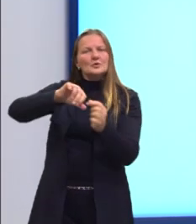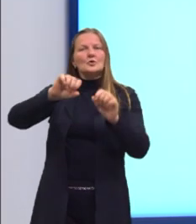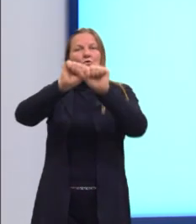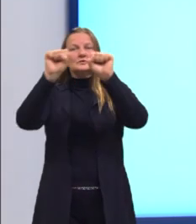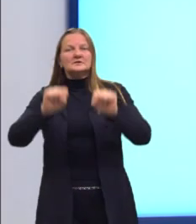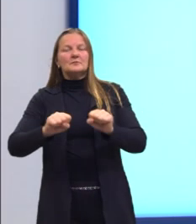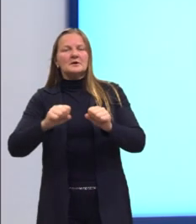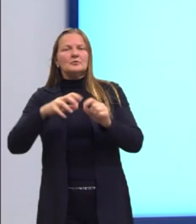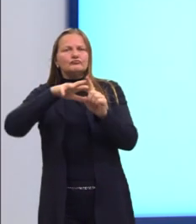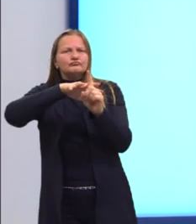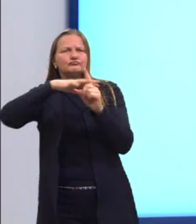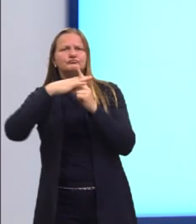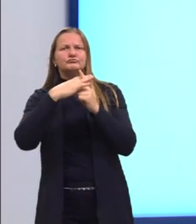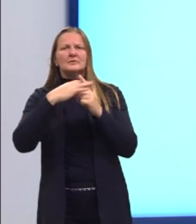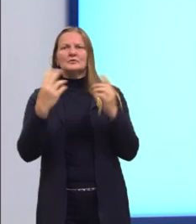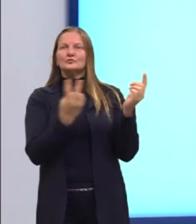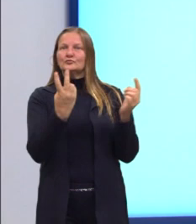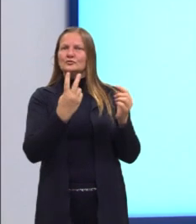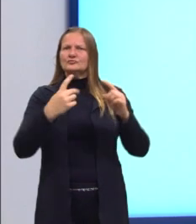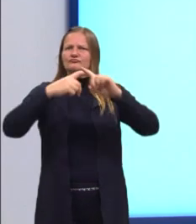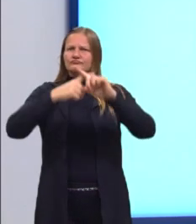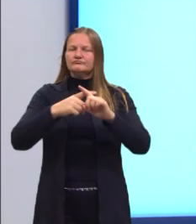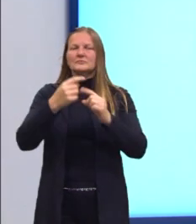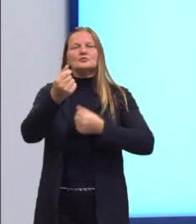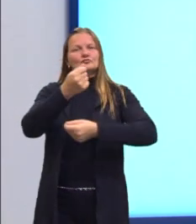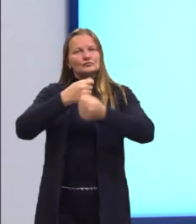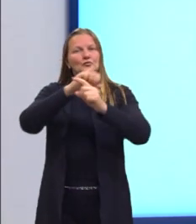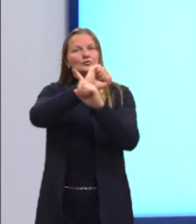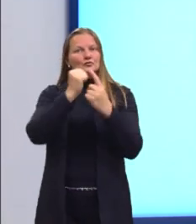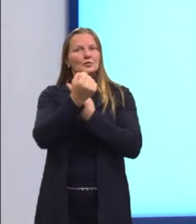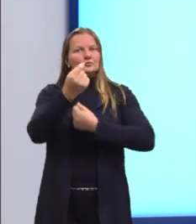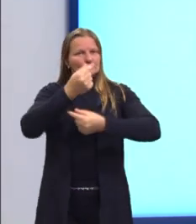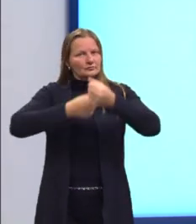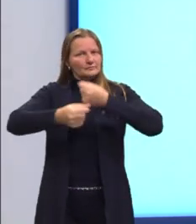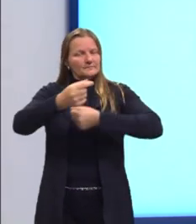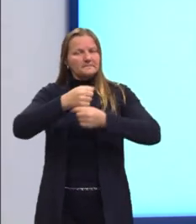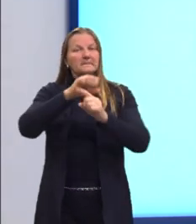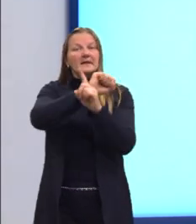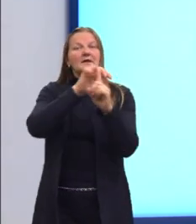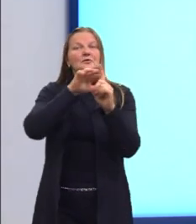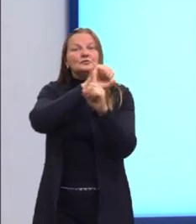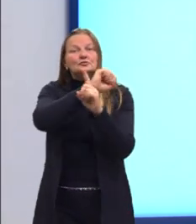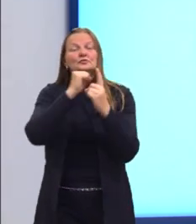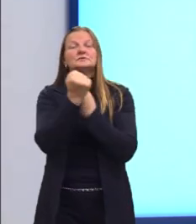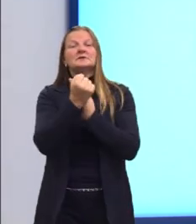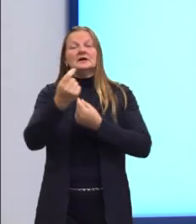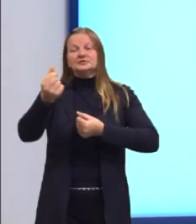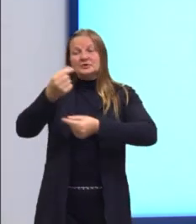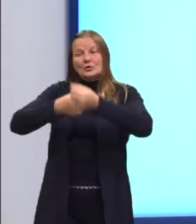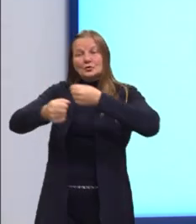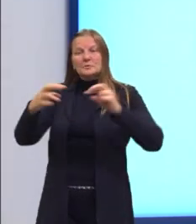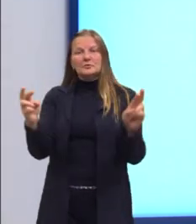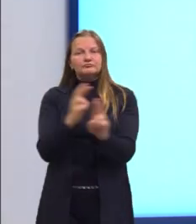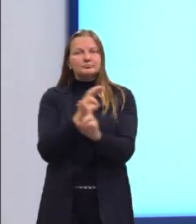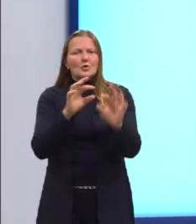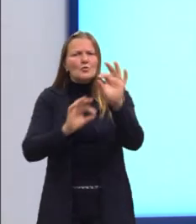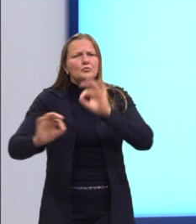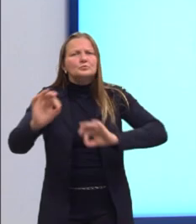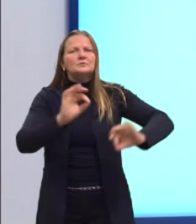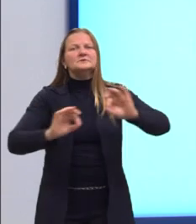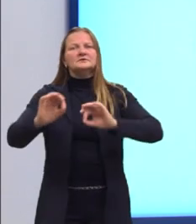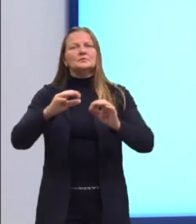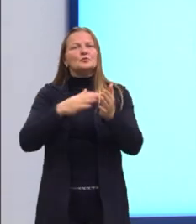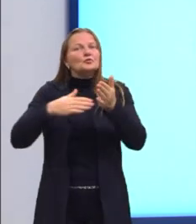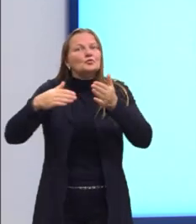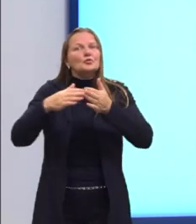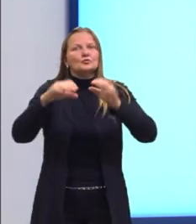sistema socialista então eles são sistemas sócio-econômicos né que a sociedade EA economia se organizam em